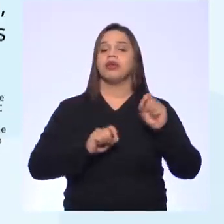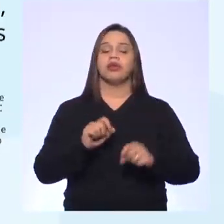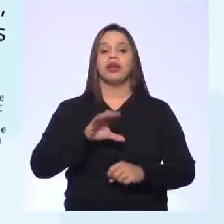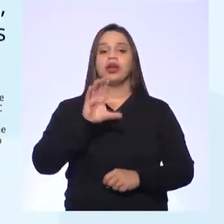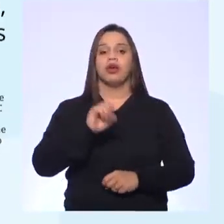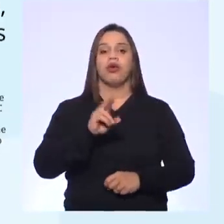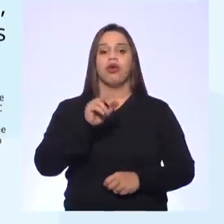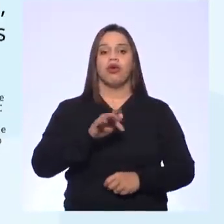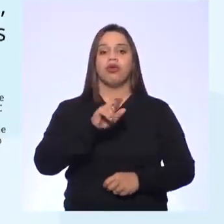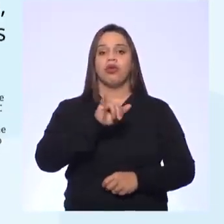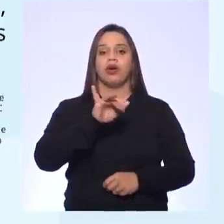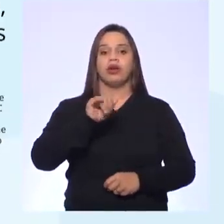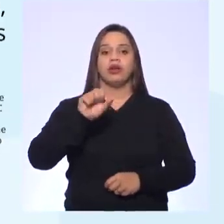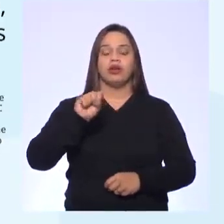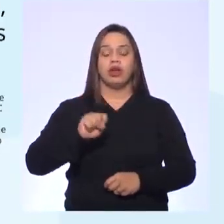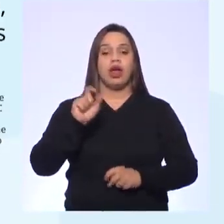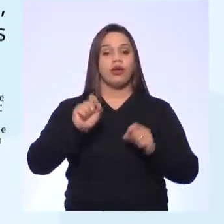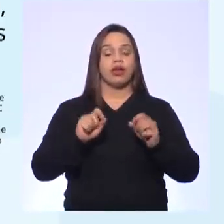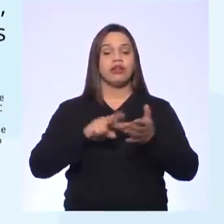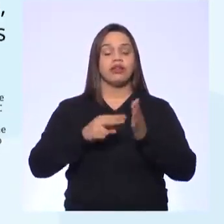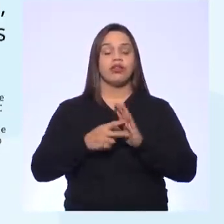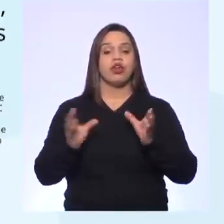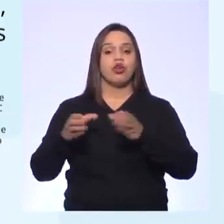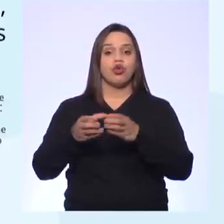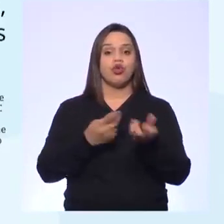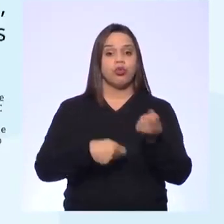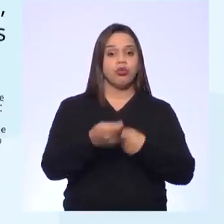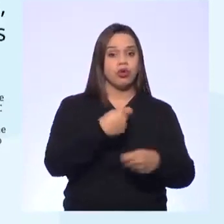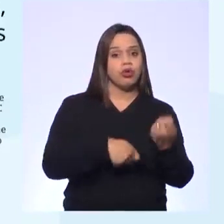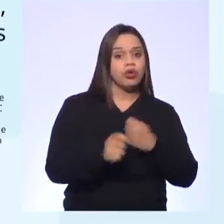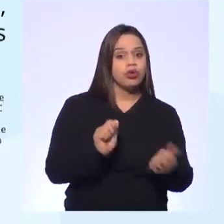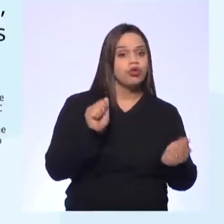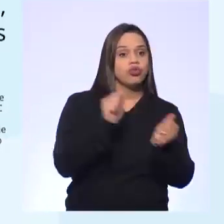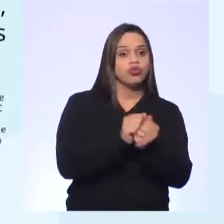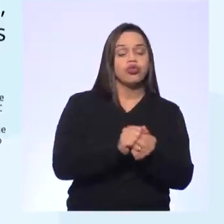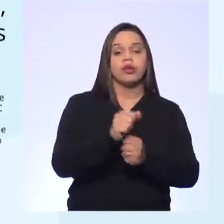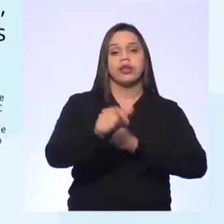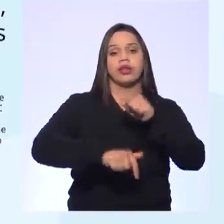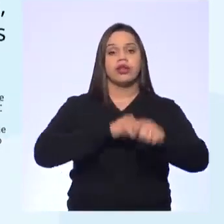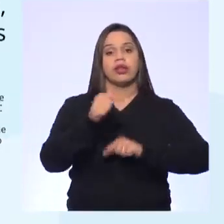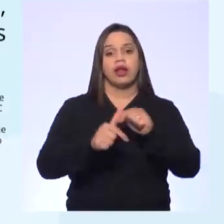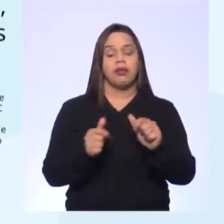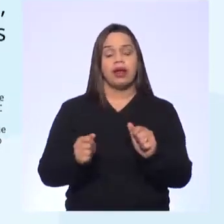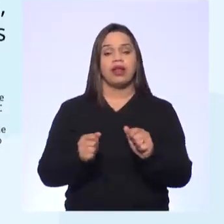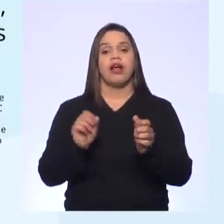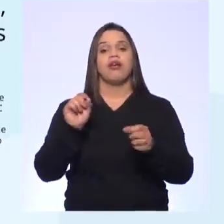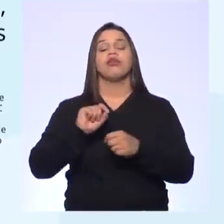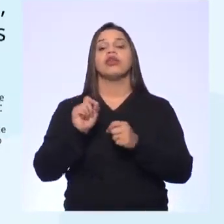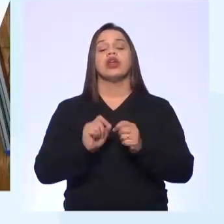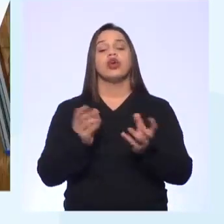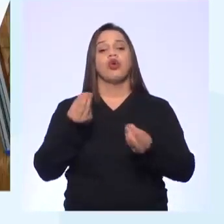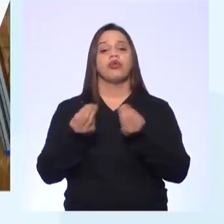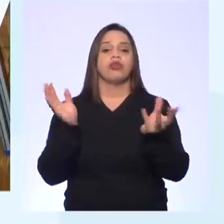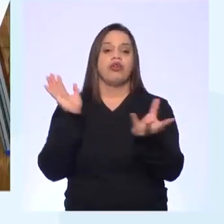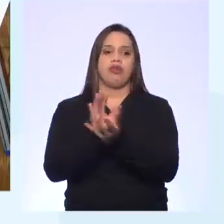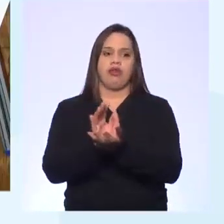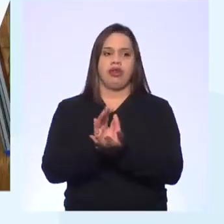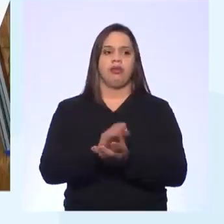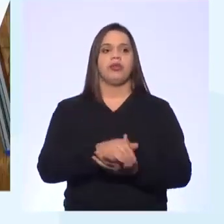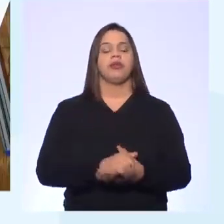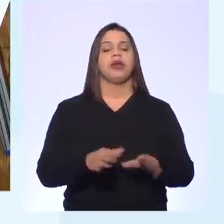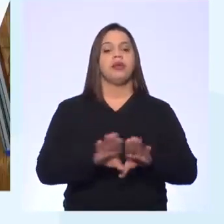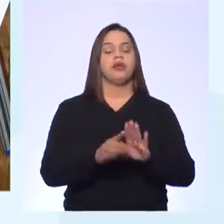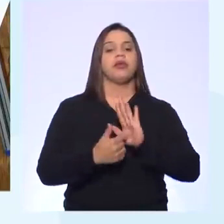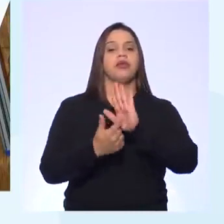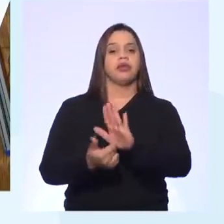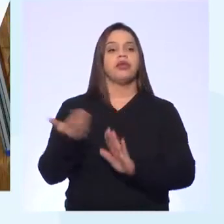são confrarias, são grupos profissionais e comerciais que se juntam para trabalhar em equipe. Aí, essas são as guildas. Vou deixar para